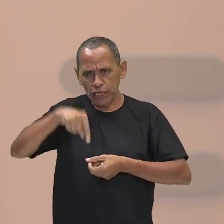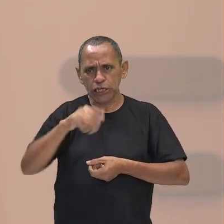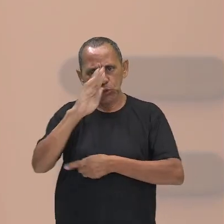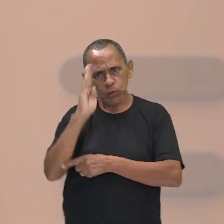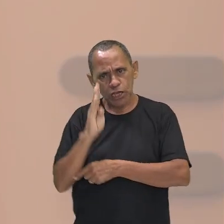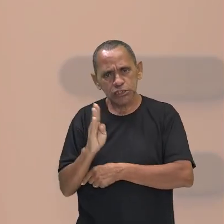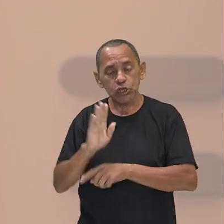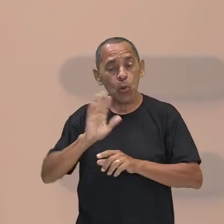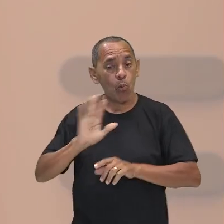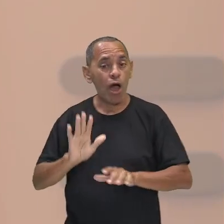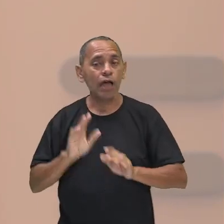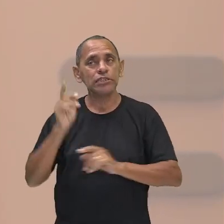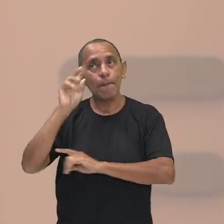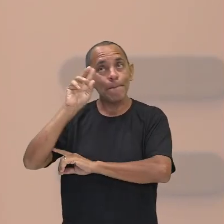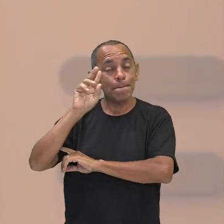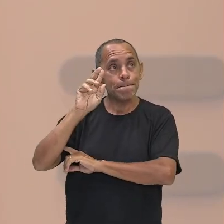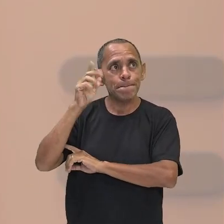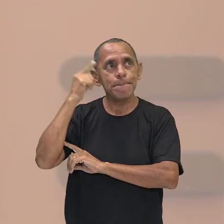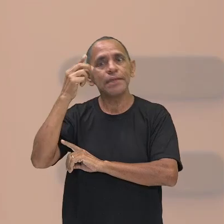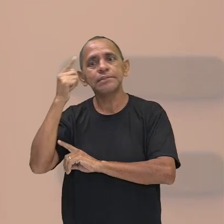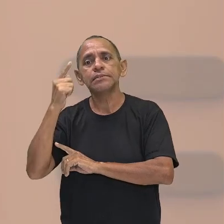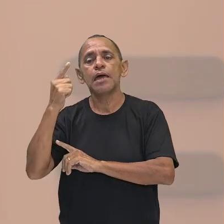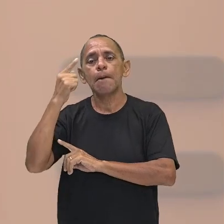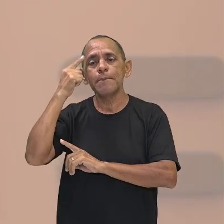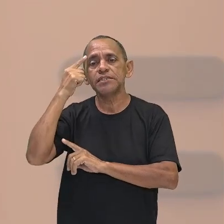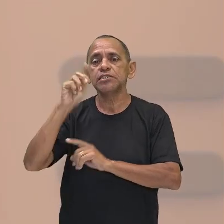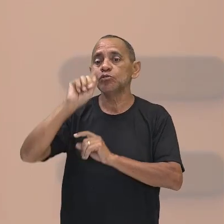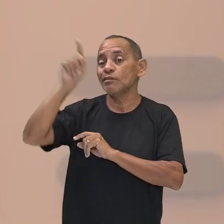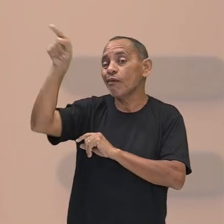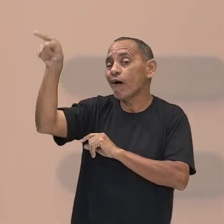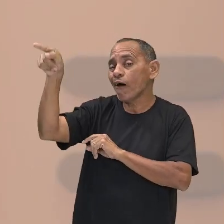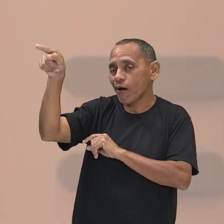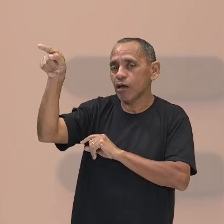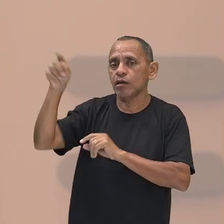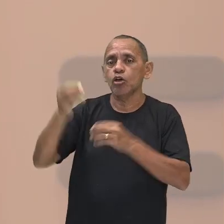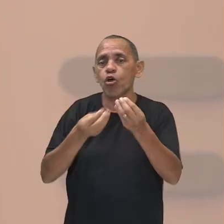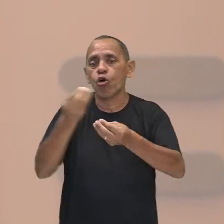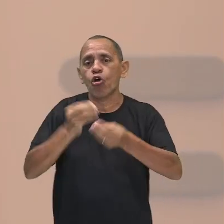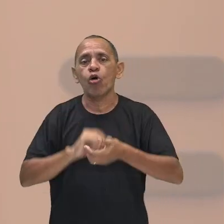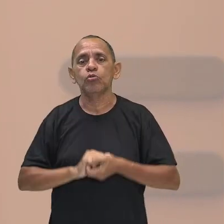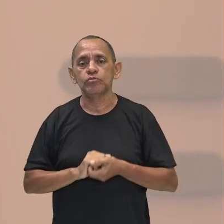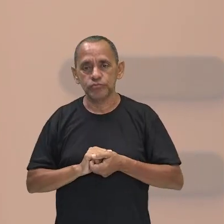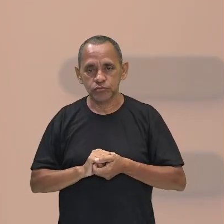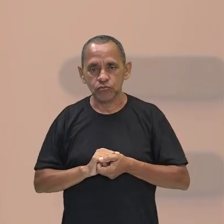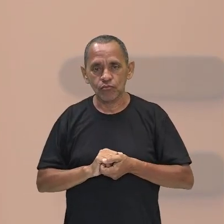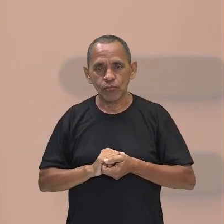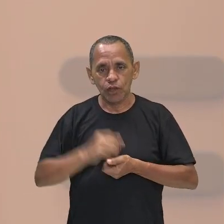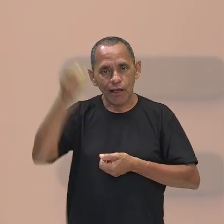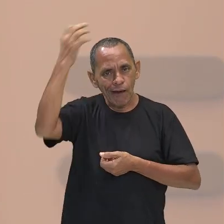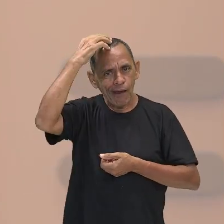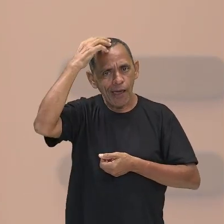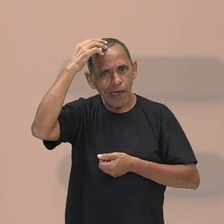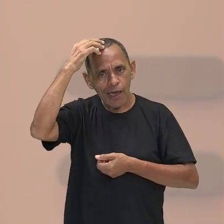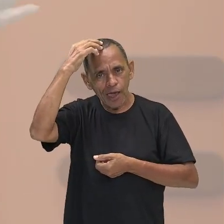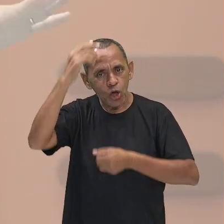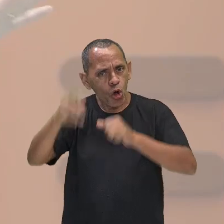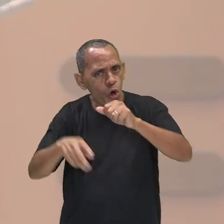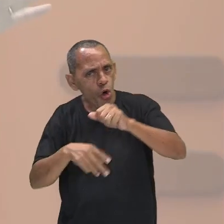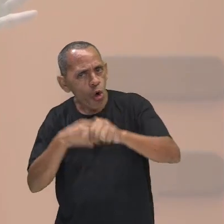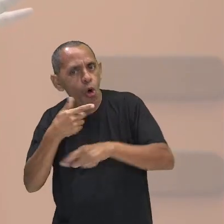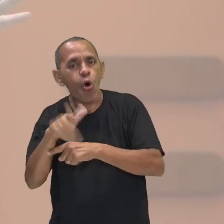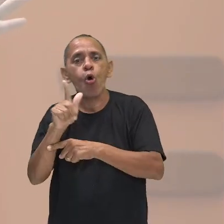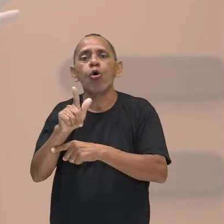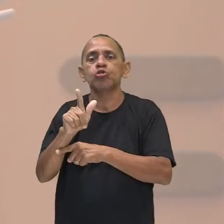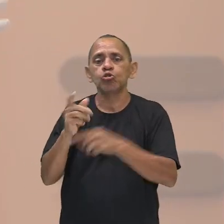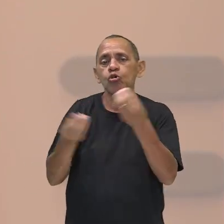ele era, né, o rei, né, o próximo rei, então, aí, que ia suceder o pai, que estava lá reinando em Portugal. Então, ele